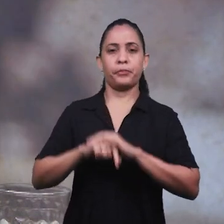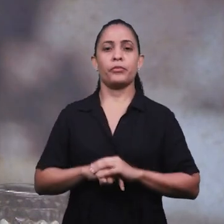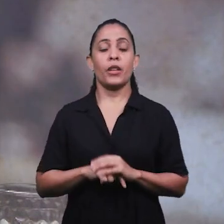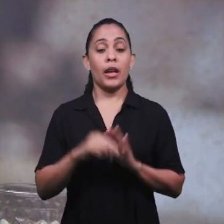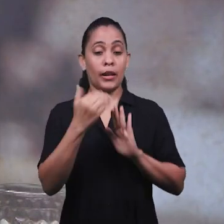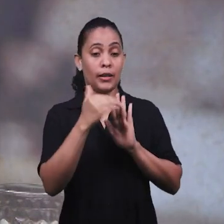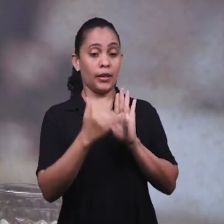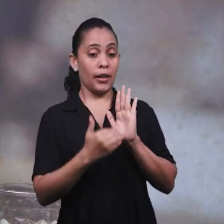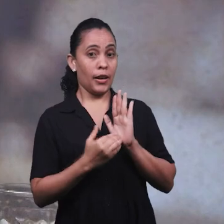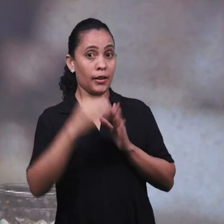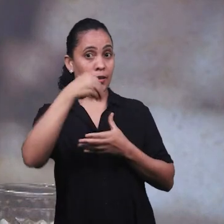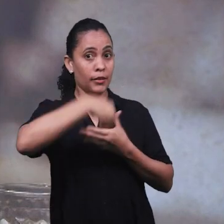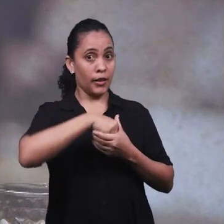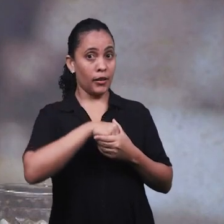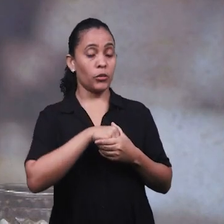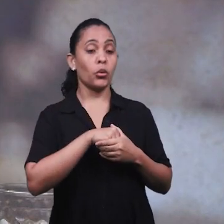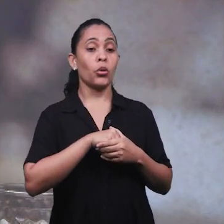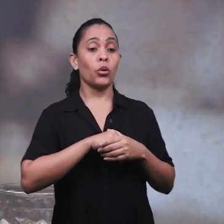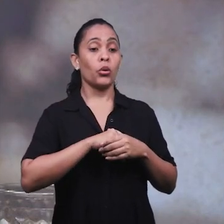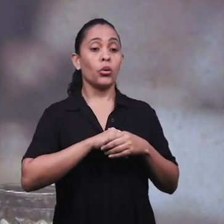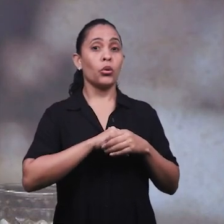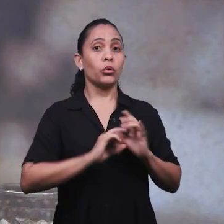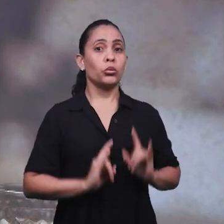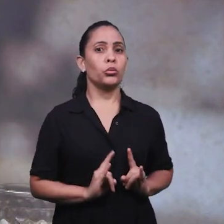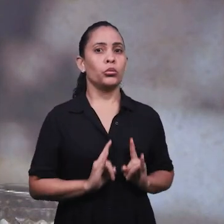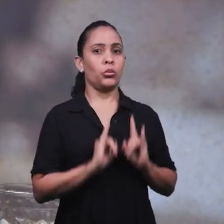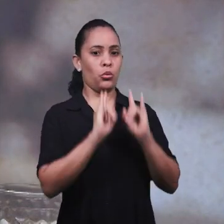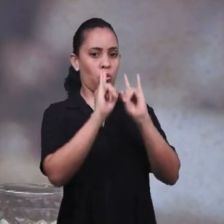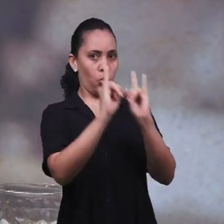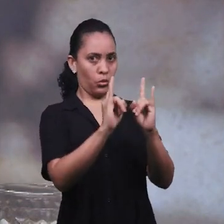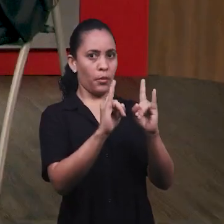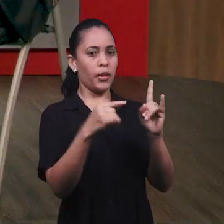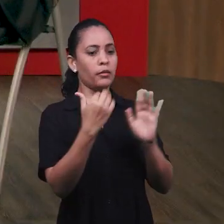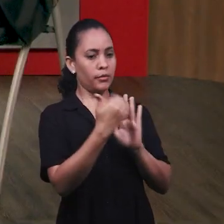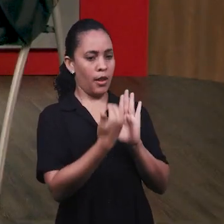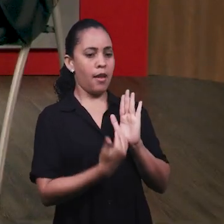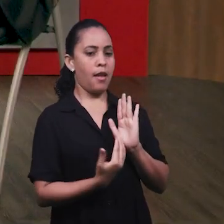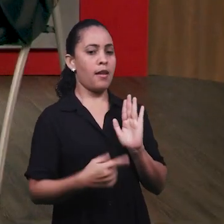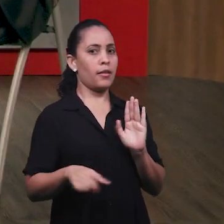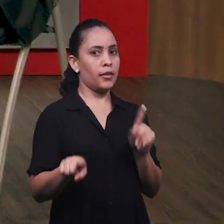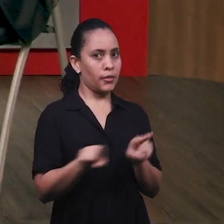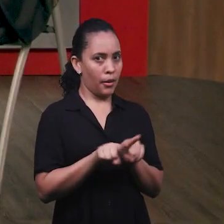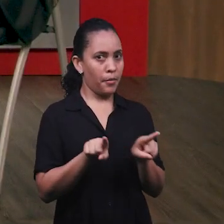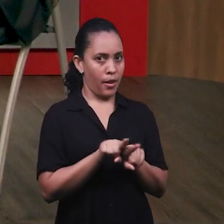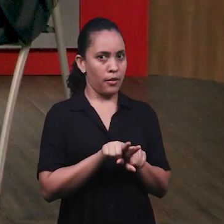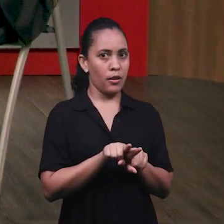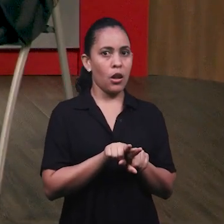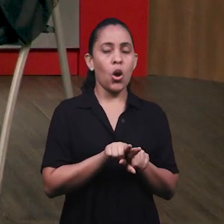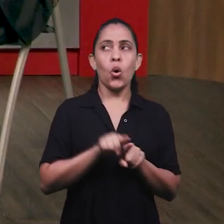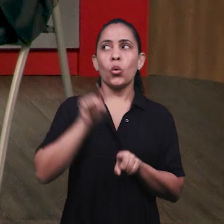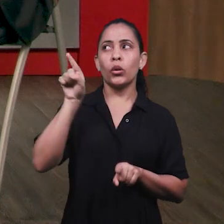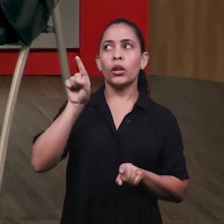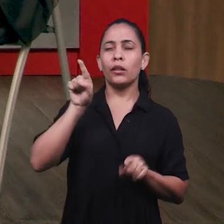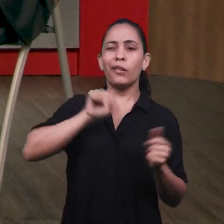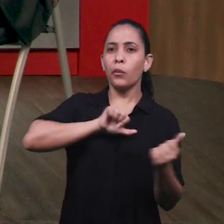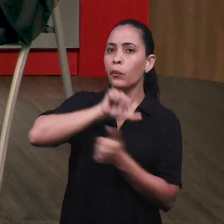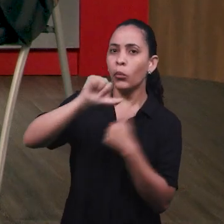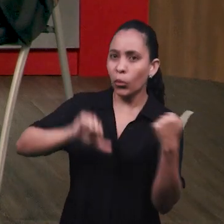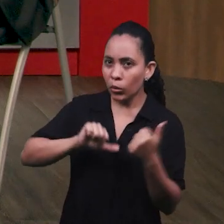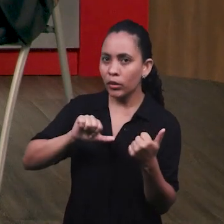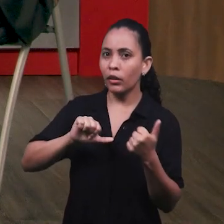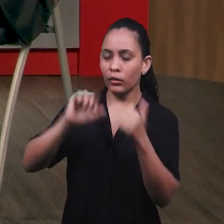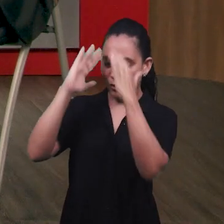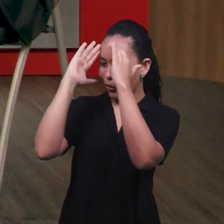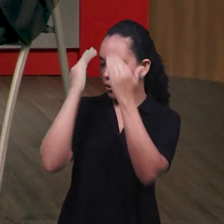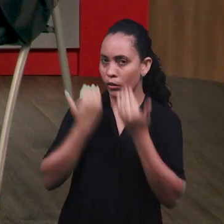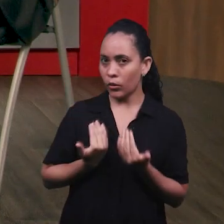específicas, que estão na Convenção do Condomínio e no Regimento Interno. Então, aquilo que não viola, né, o Código Civil,